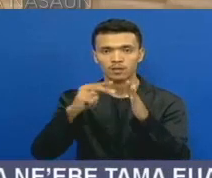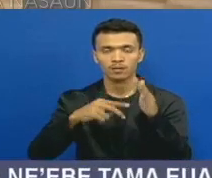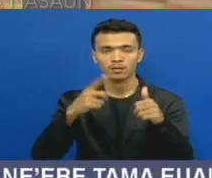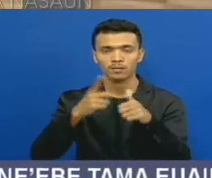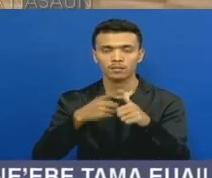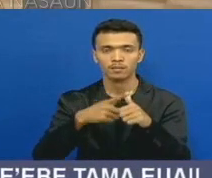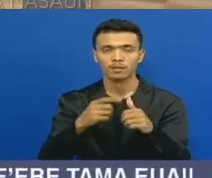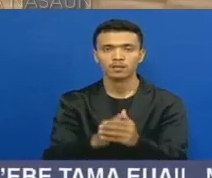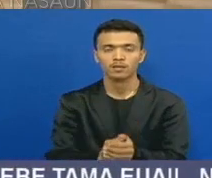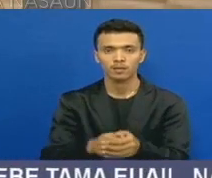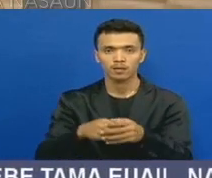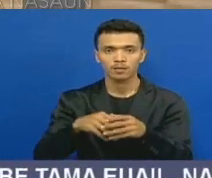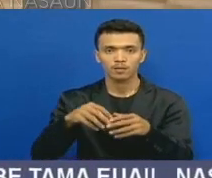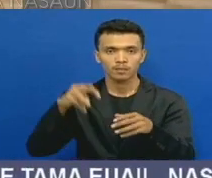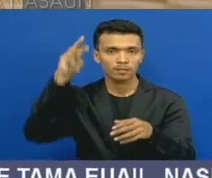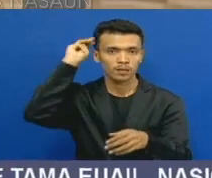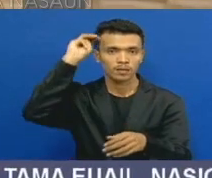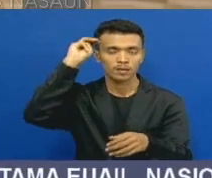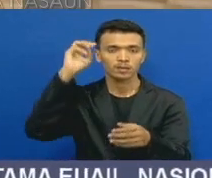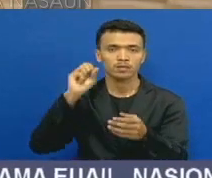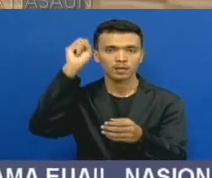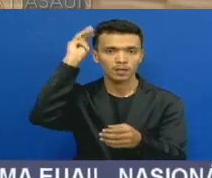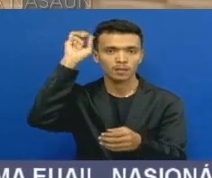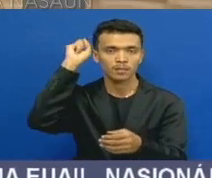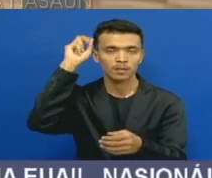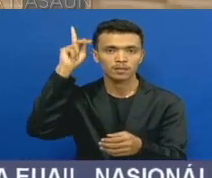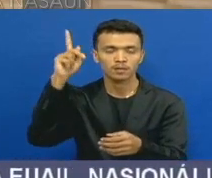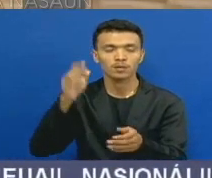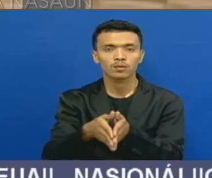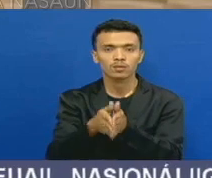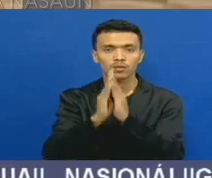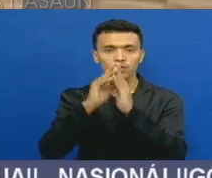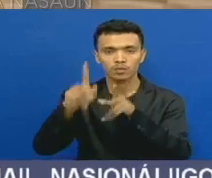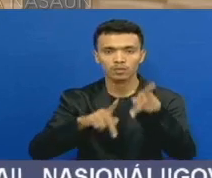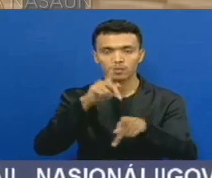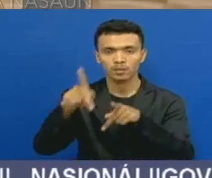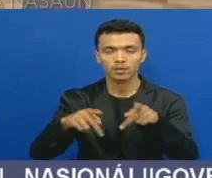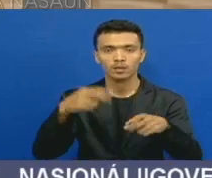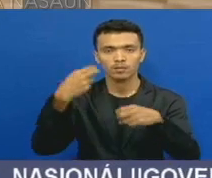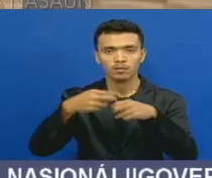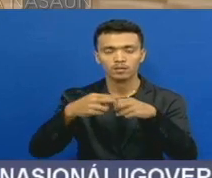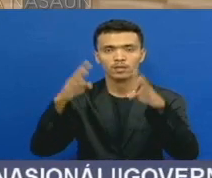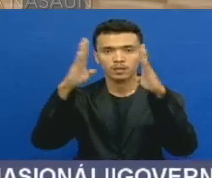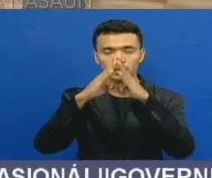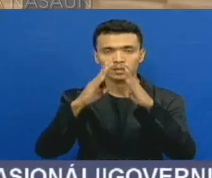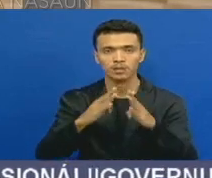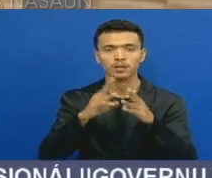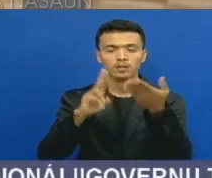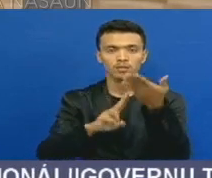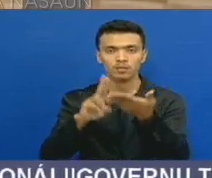Dala Uluk, ministru ensino superior ciência no cultura, husu comunidade afetar o cidade universitário